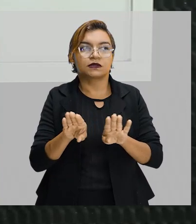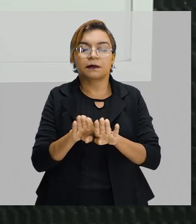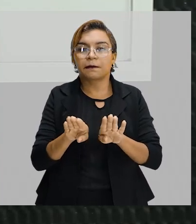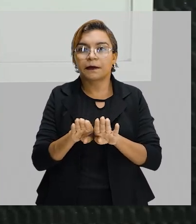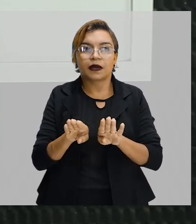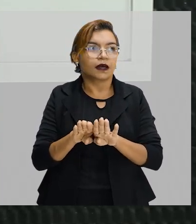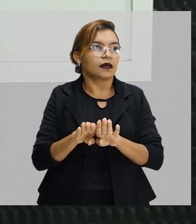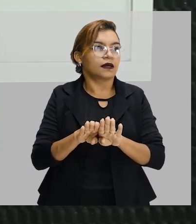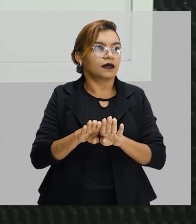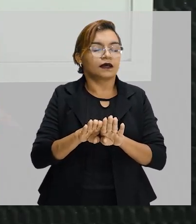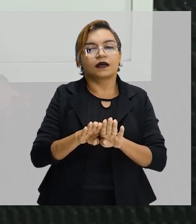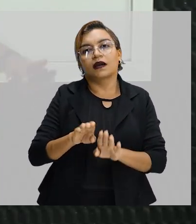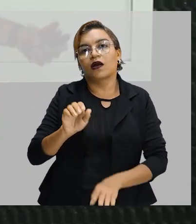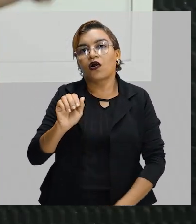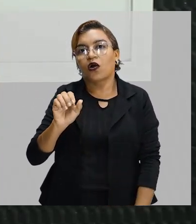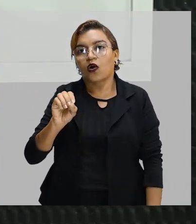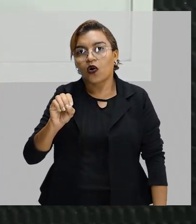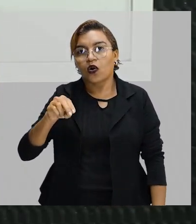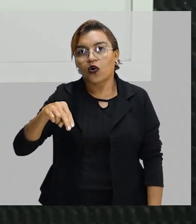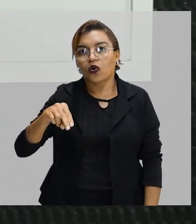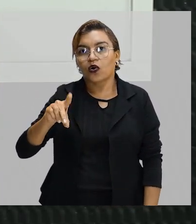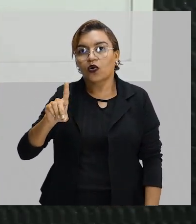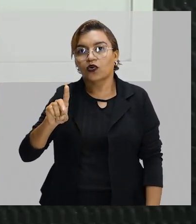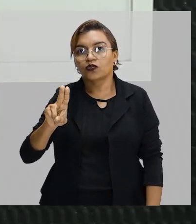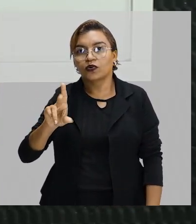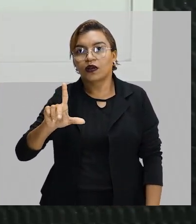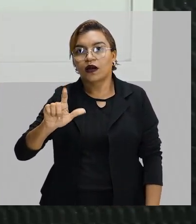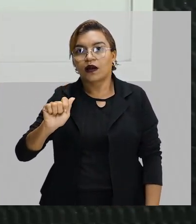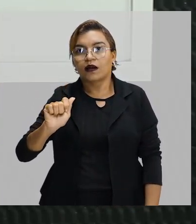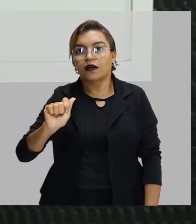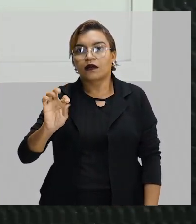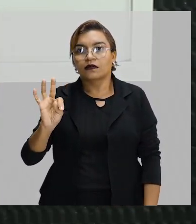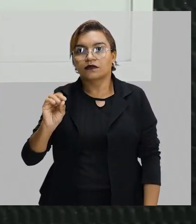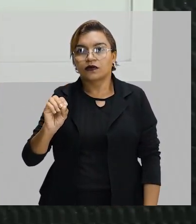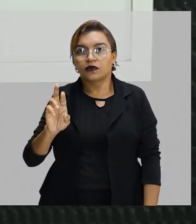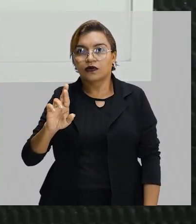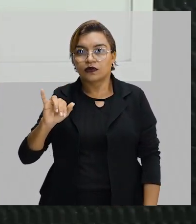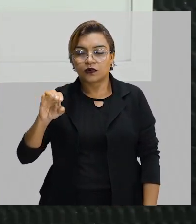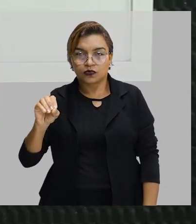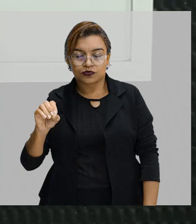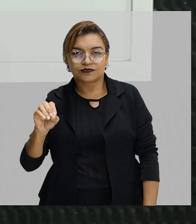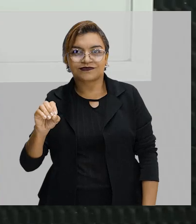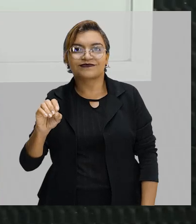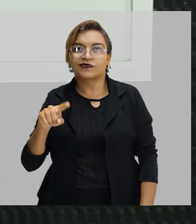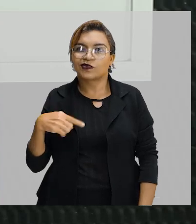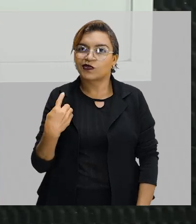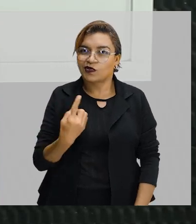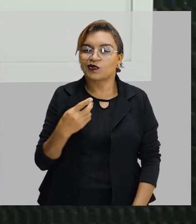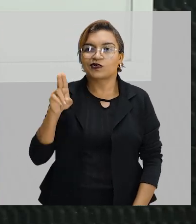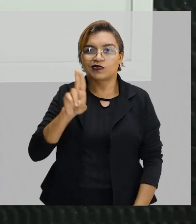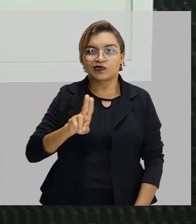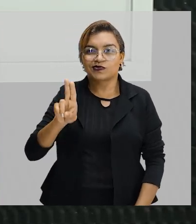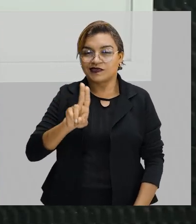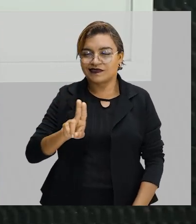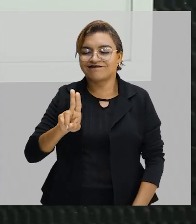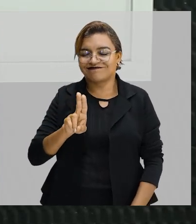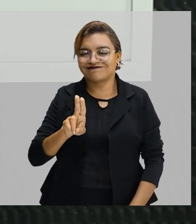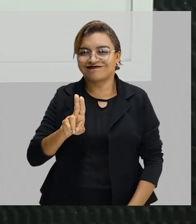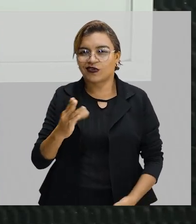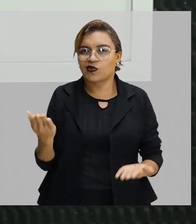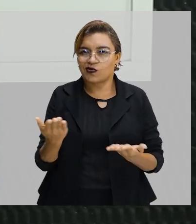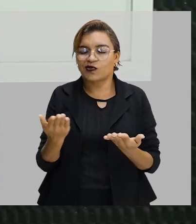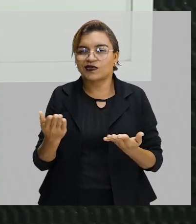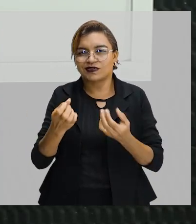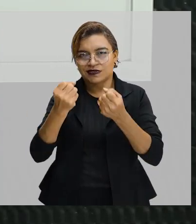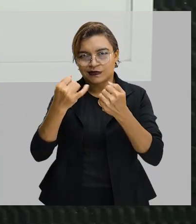né? Bem como já está aqui. Nós vamos fazer uma junção dessas coisas, vamos ver o que vai dar aqui, né? No nosso movimento harmônico simples. Vamos ver o que